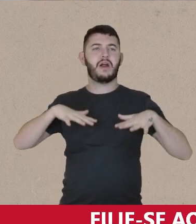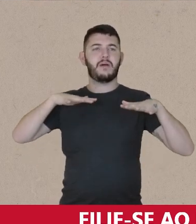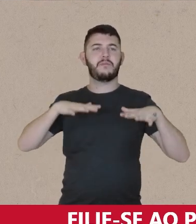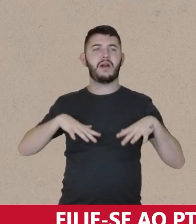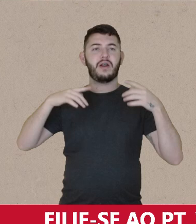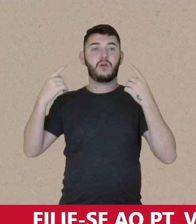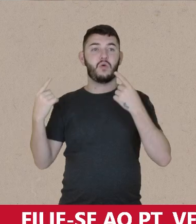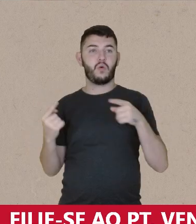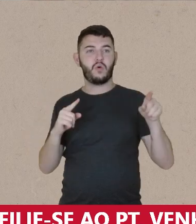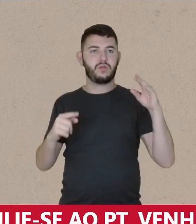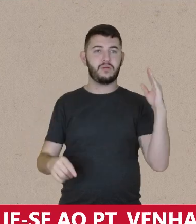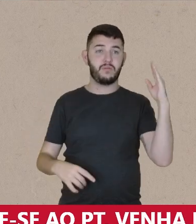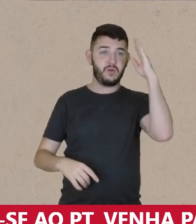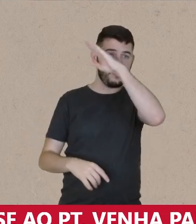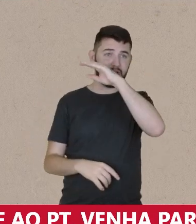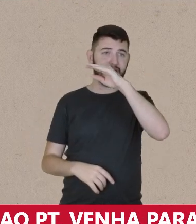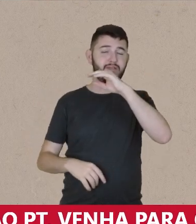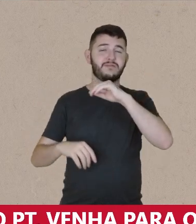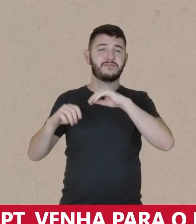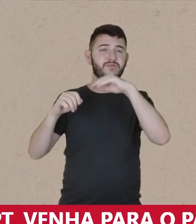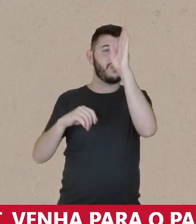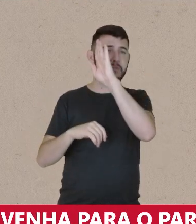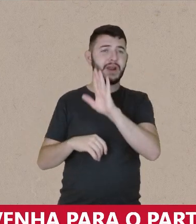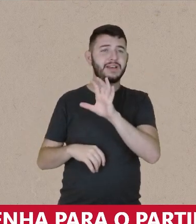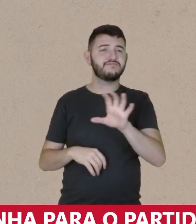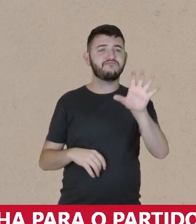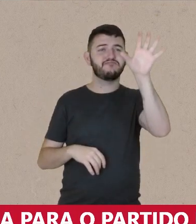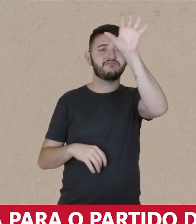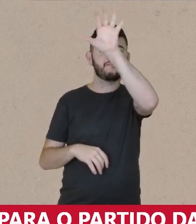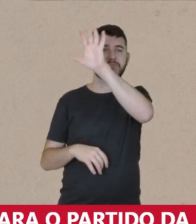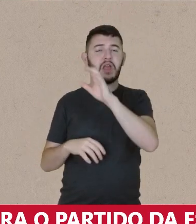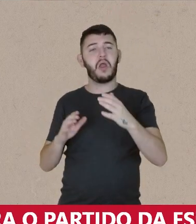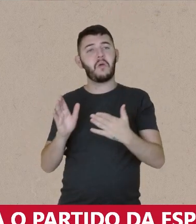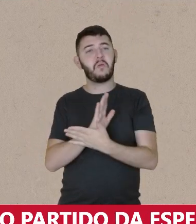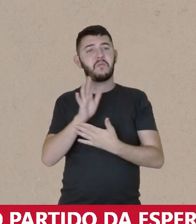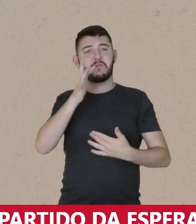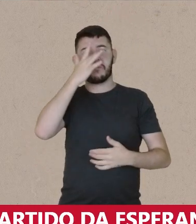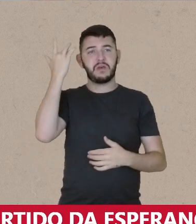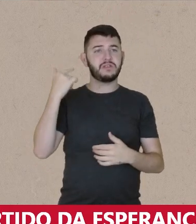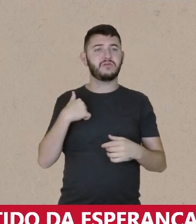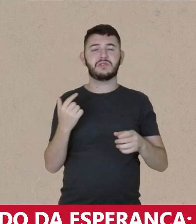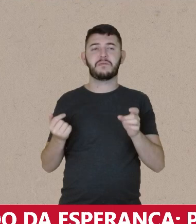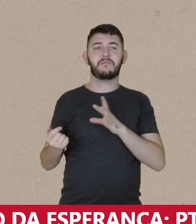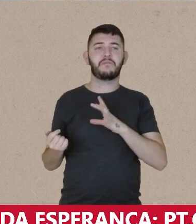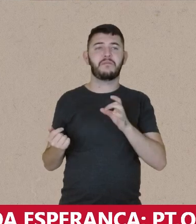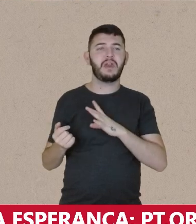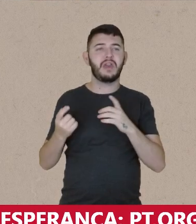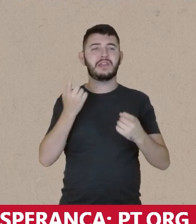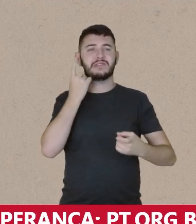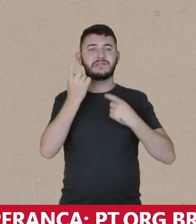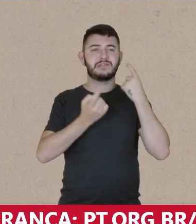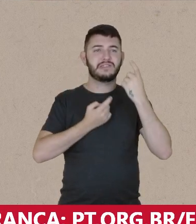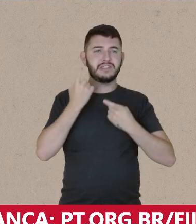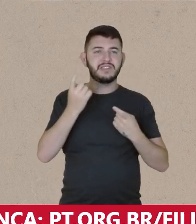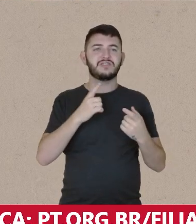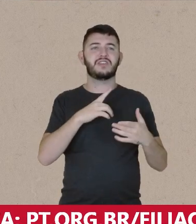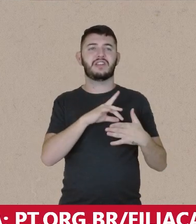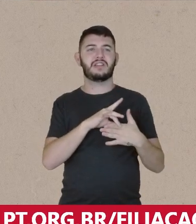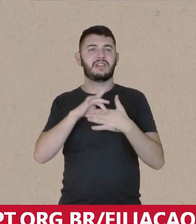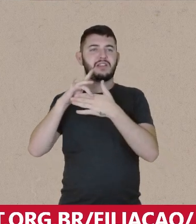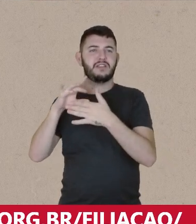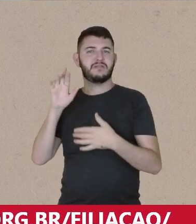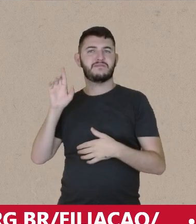lugares do país, infelizmente, enfim, muita gente não foi por medo, até algumas lideranças